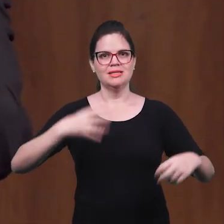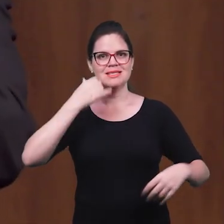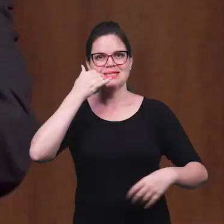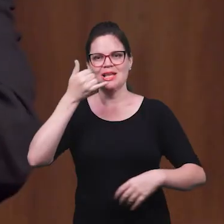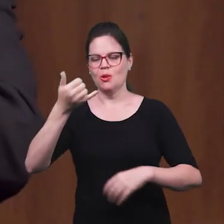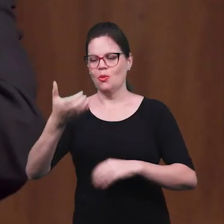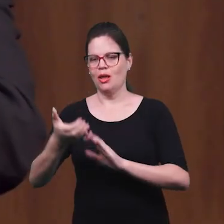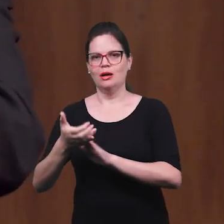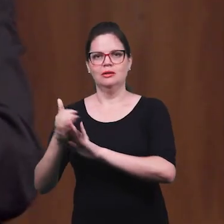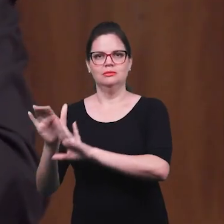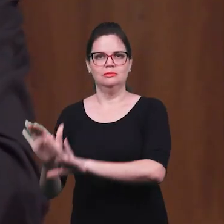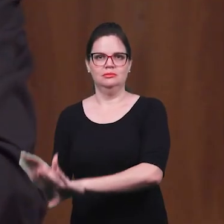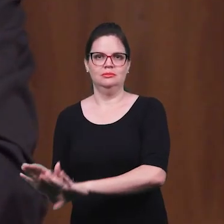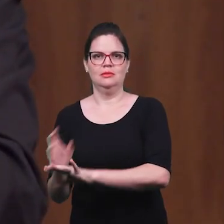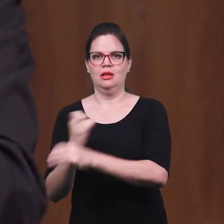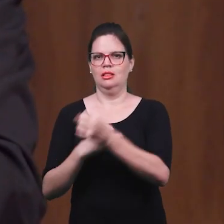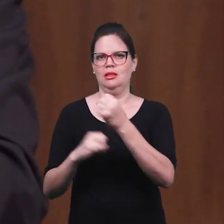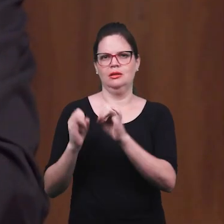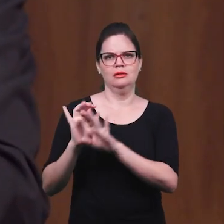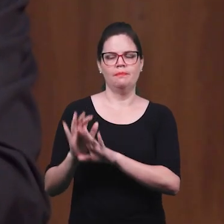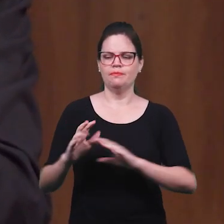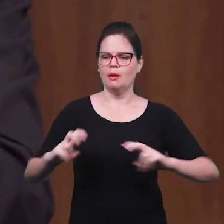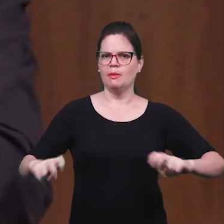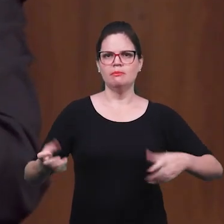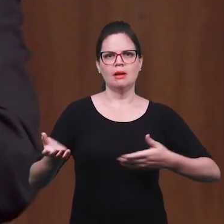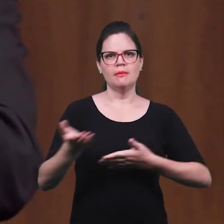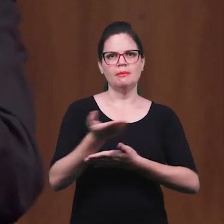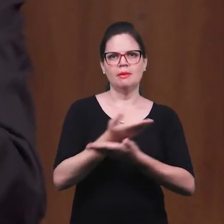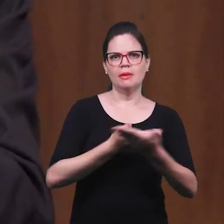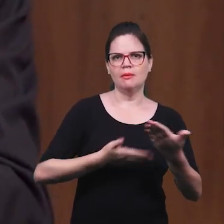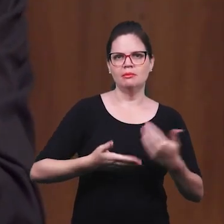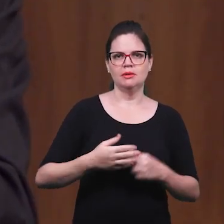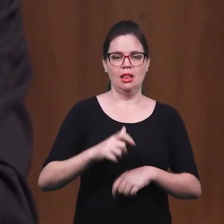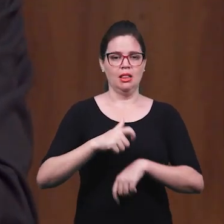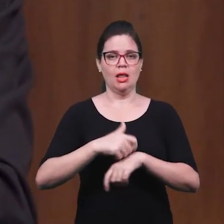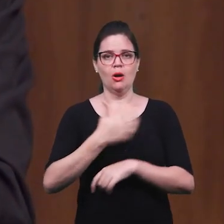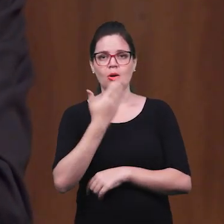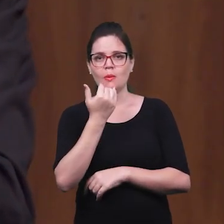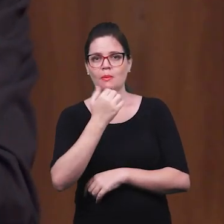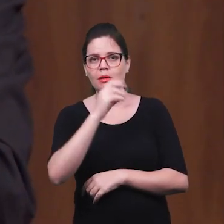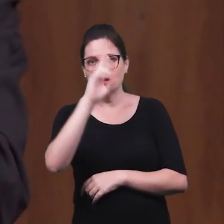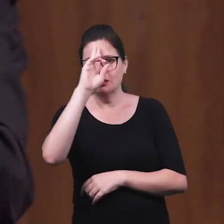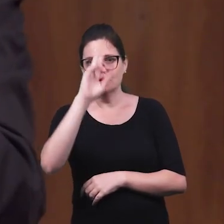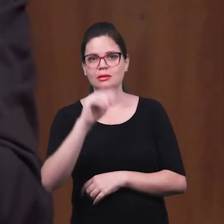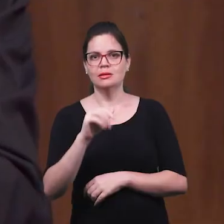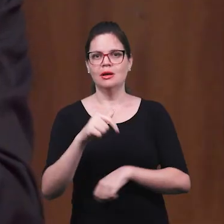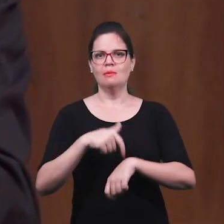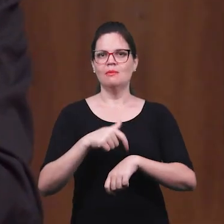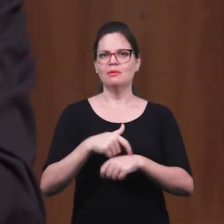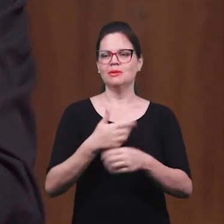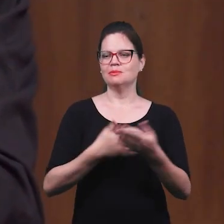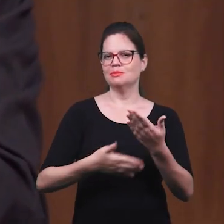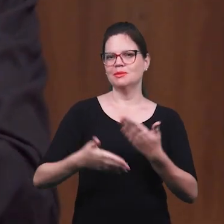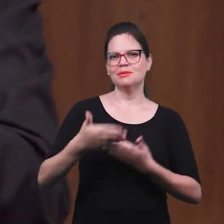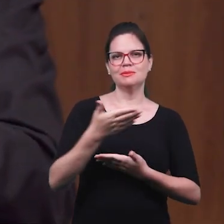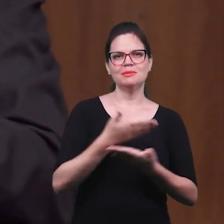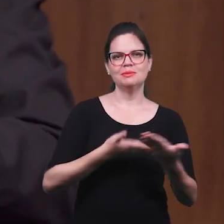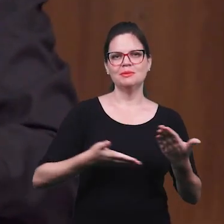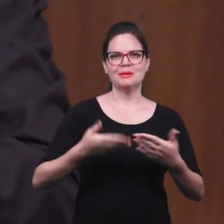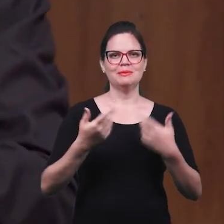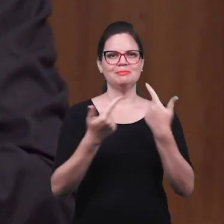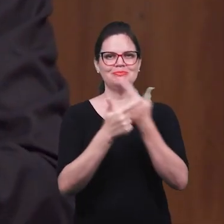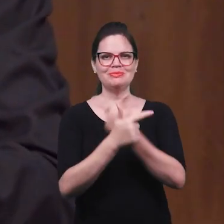nada, conversando. E desses momentos aqui surgem até os momentos mais descontraídos da família. Então